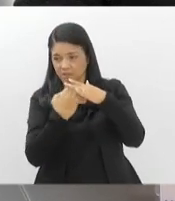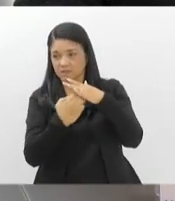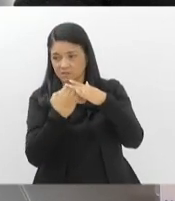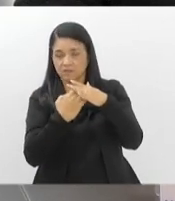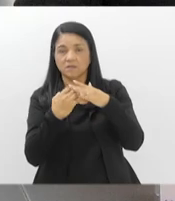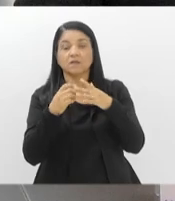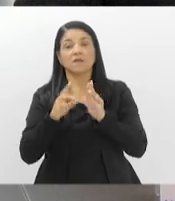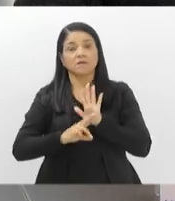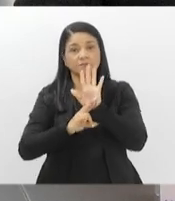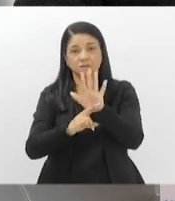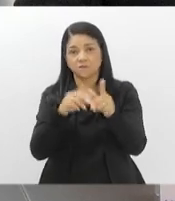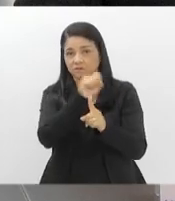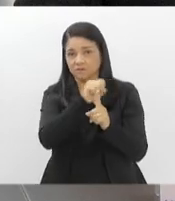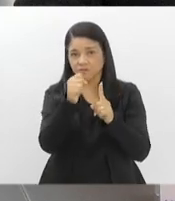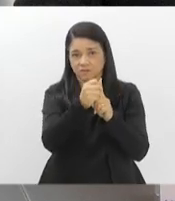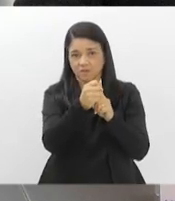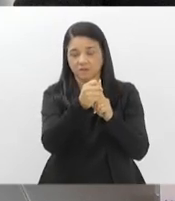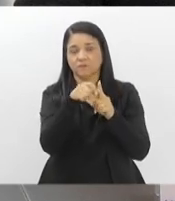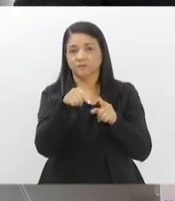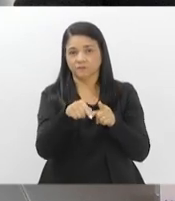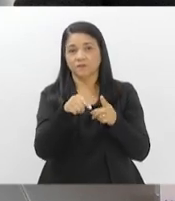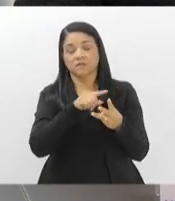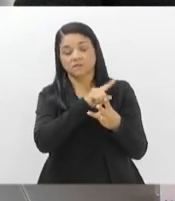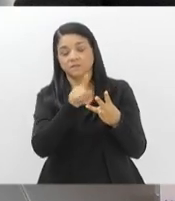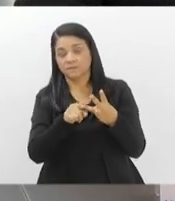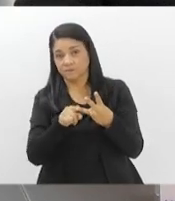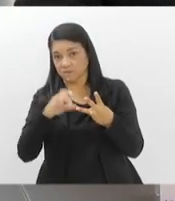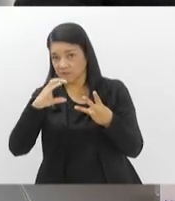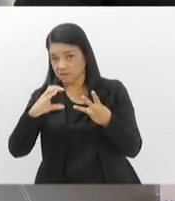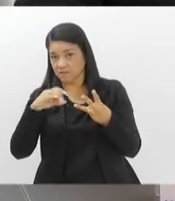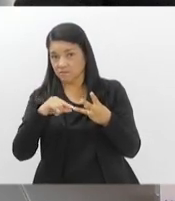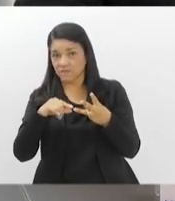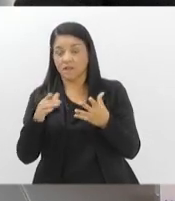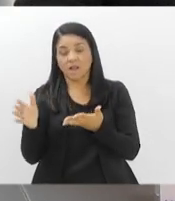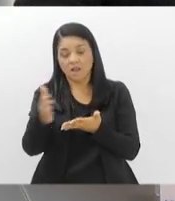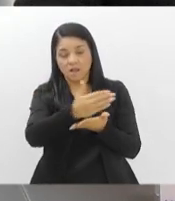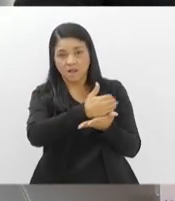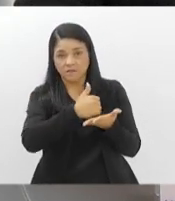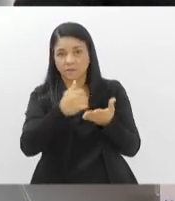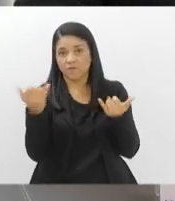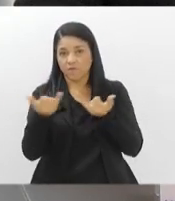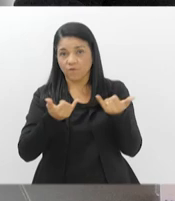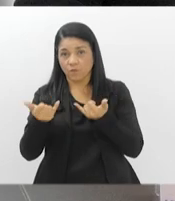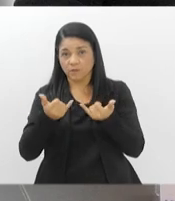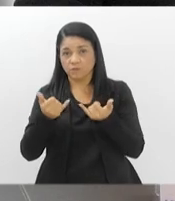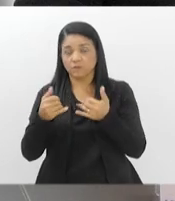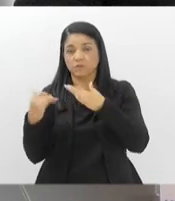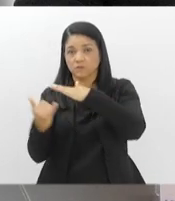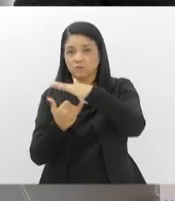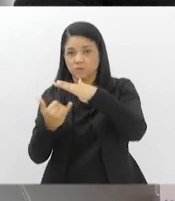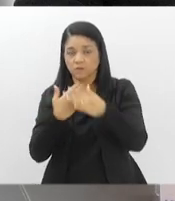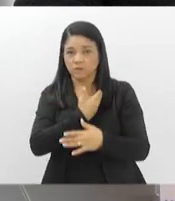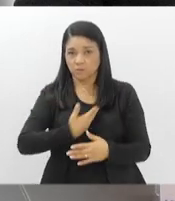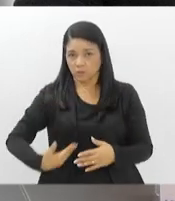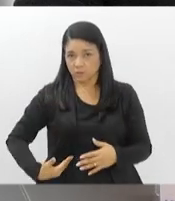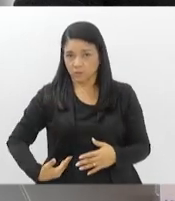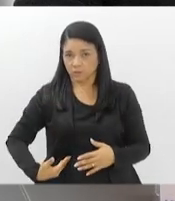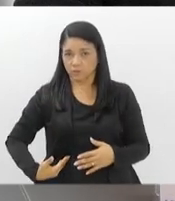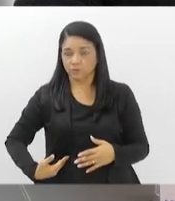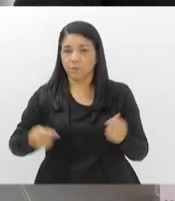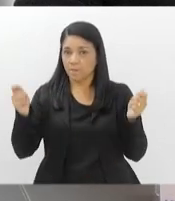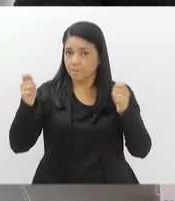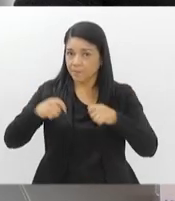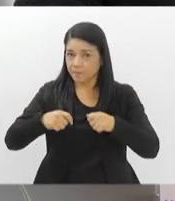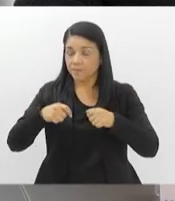da sociedades acima as mencionadas C levantamento de informações perante órgãos públicos competentes e